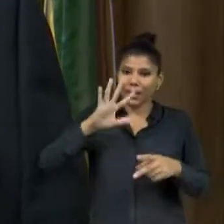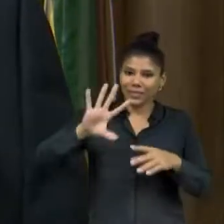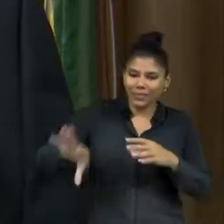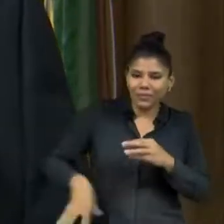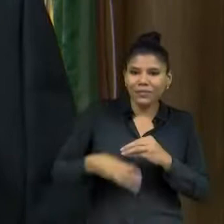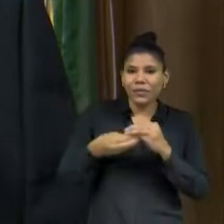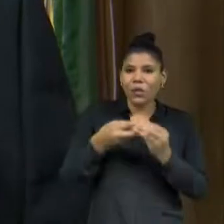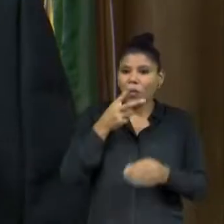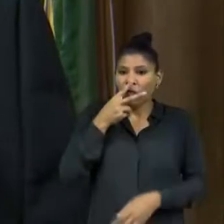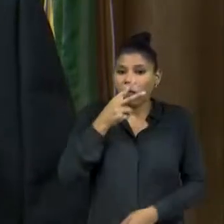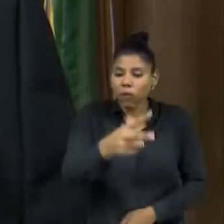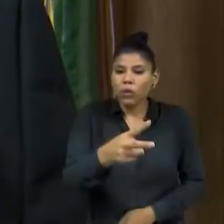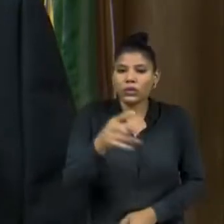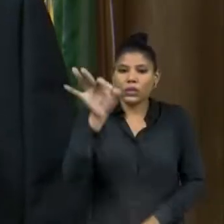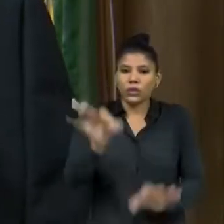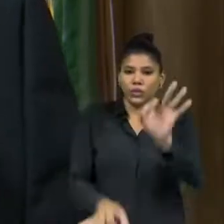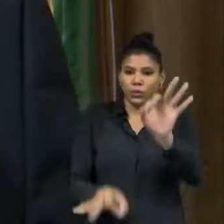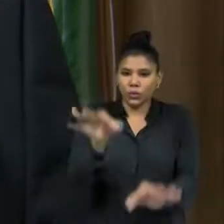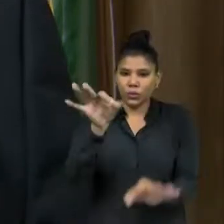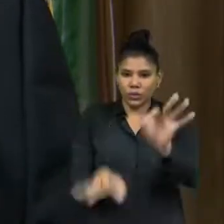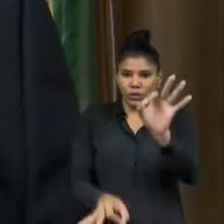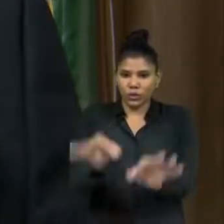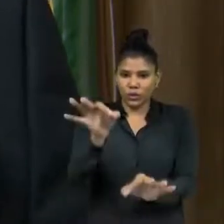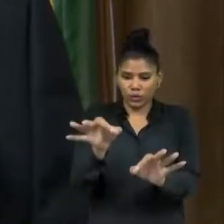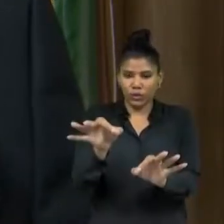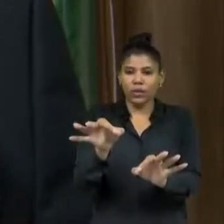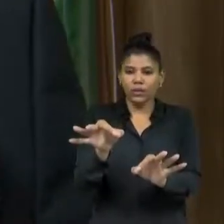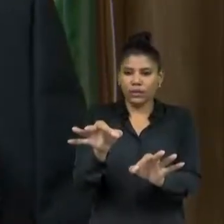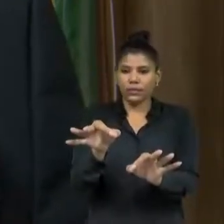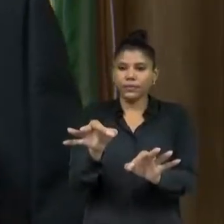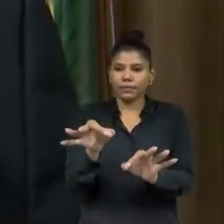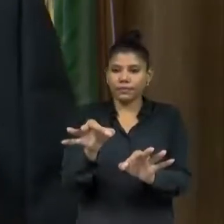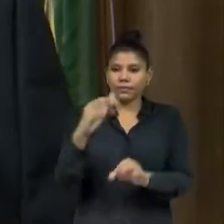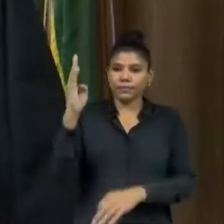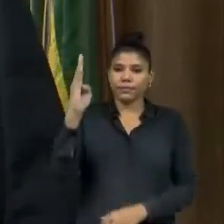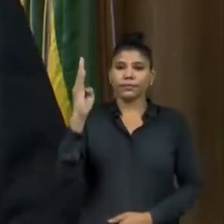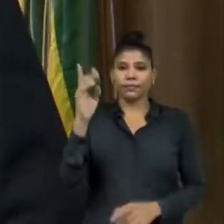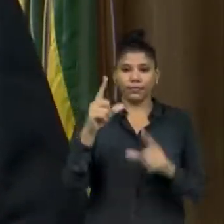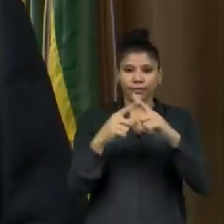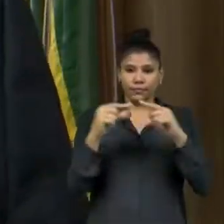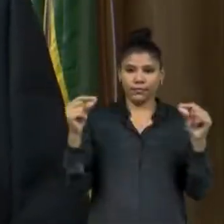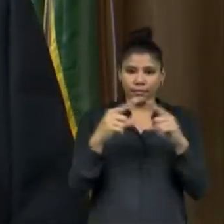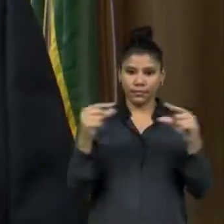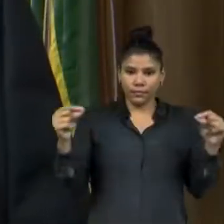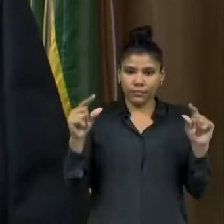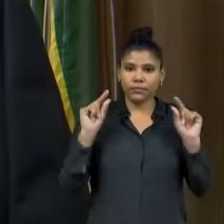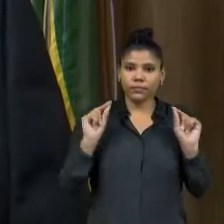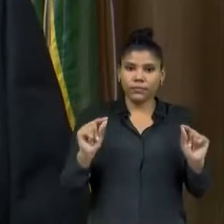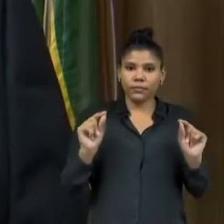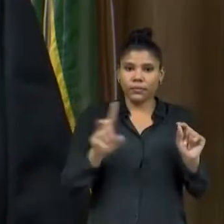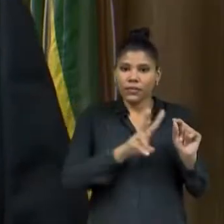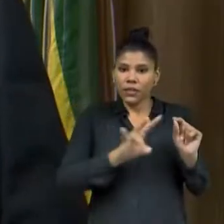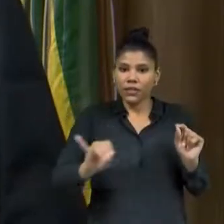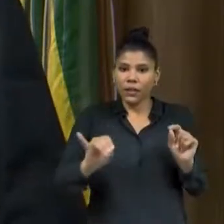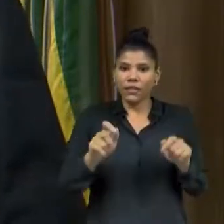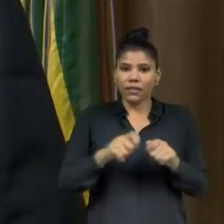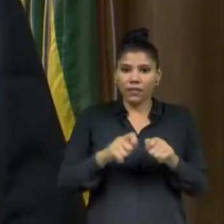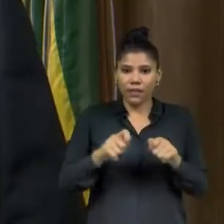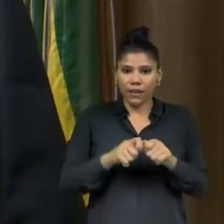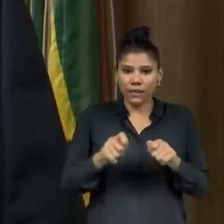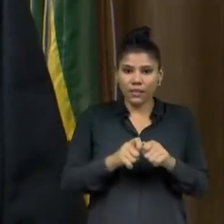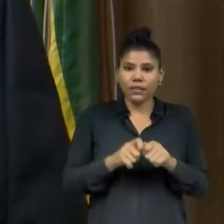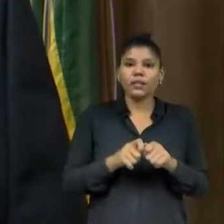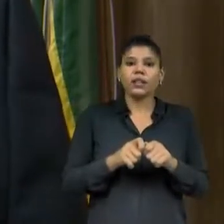a nível de competência de Brasília, onde far-se-á correr todo e